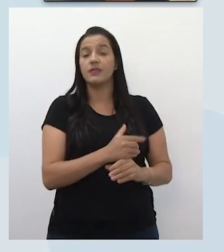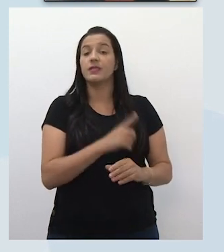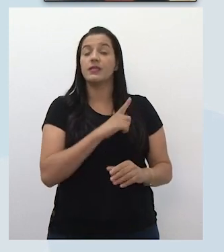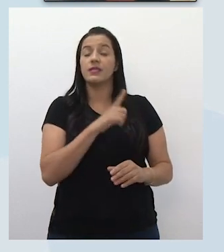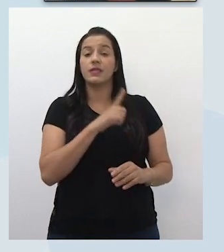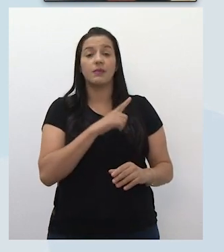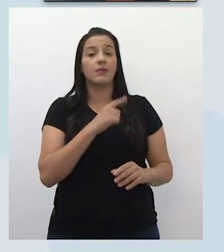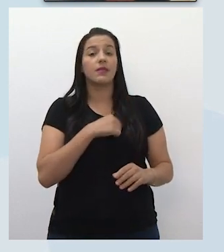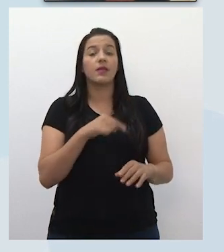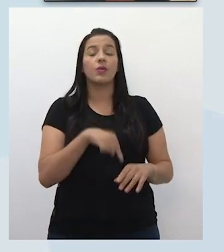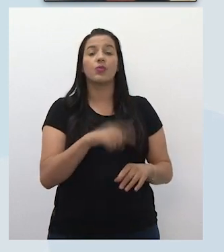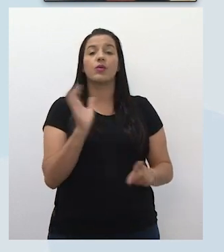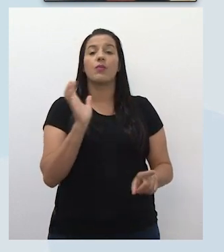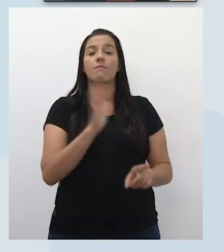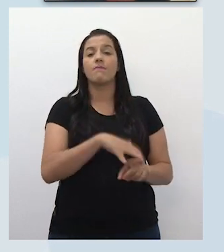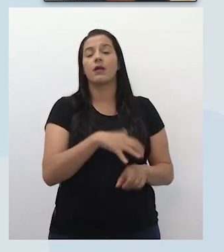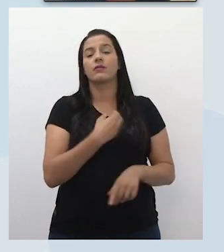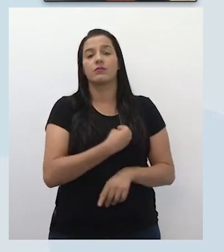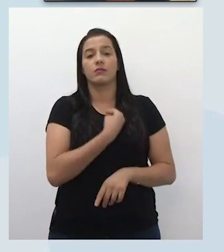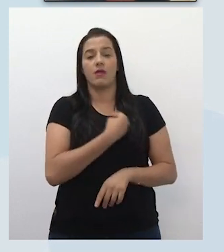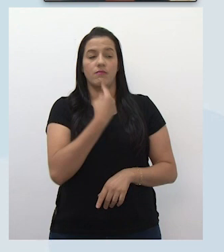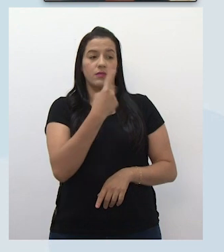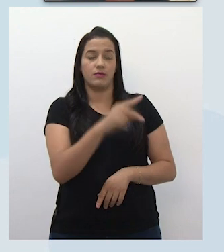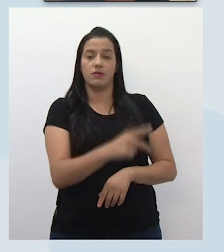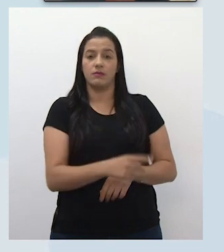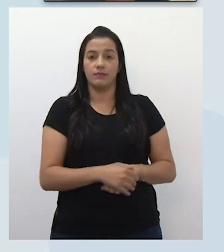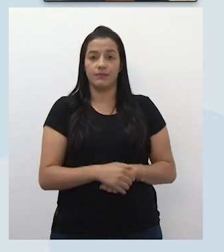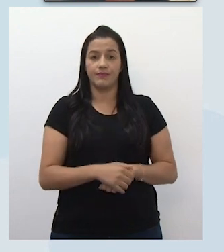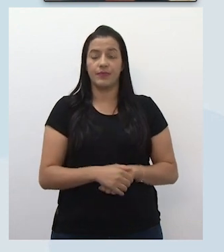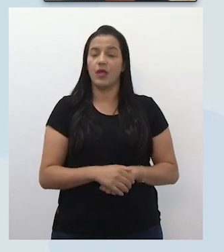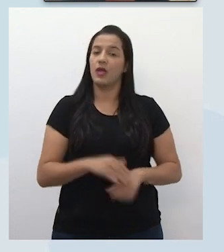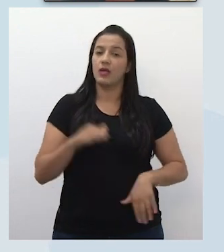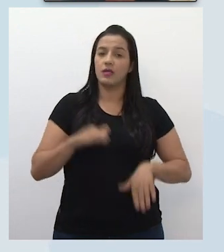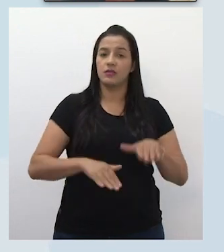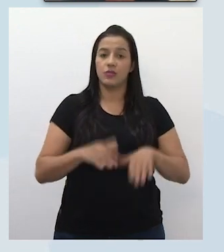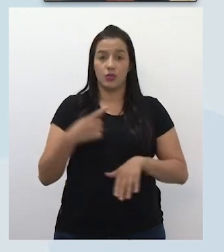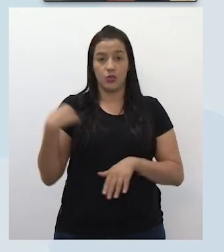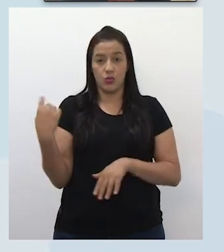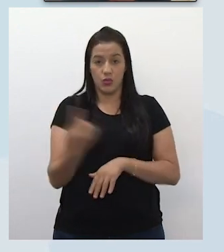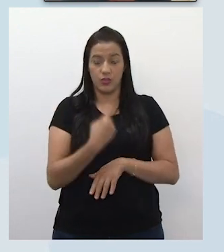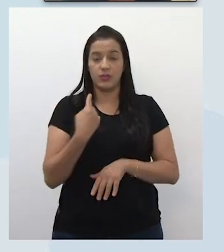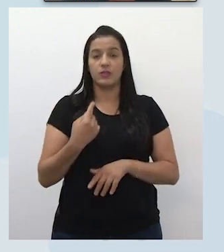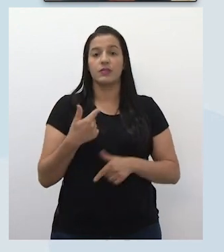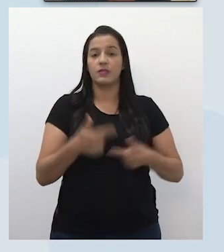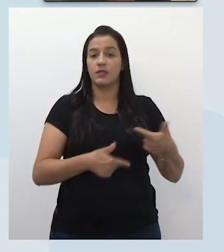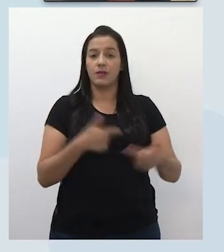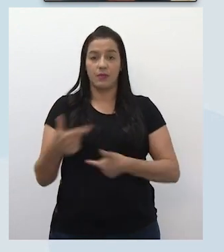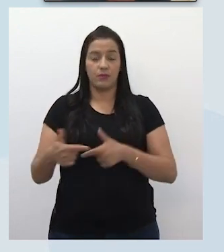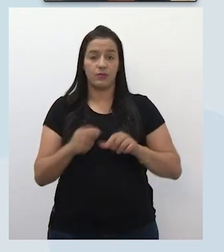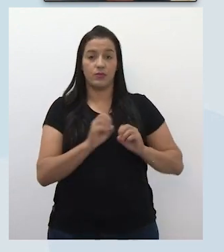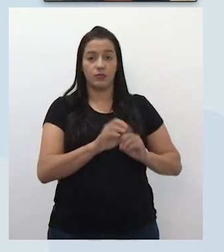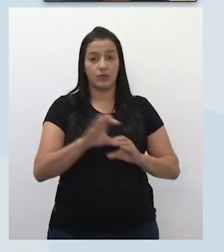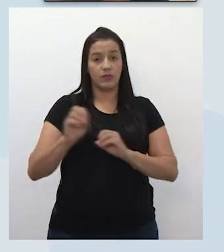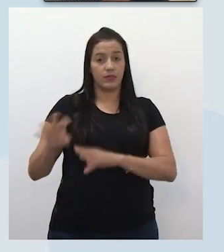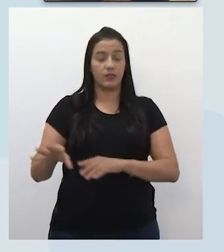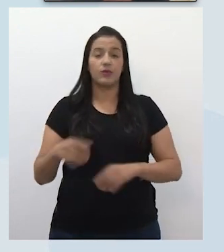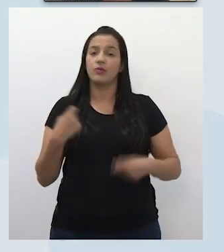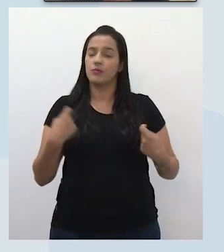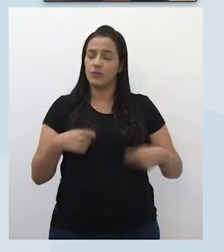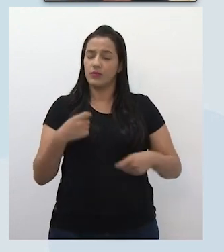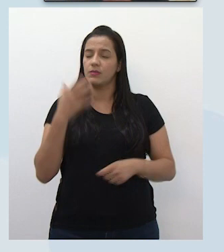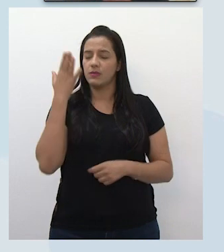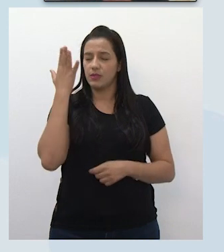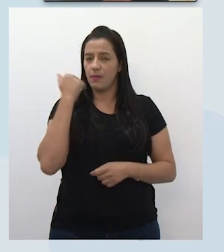isso tem na vida do sujeito, né? Então, por exemplo, nós que trabalhamos com educação, nós temos que saber qual é o impacto